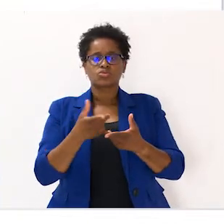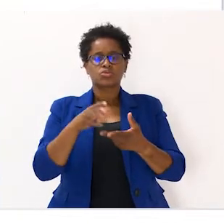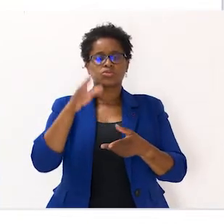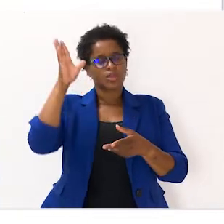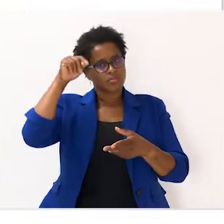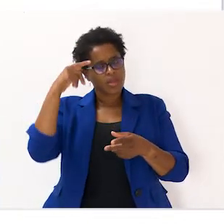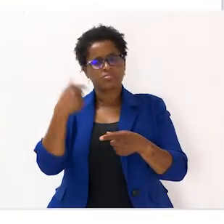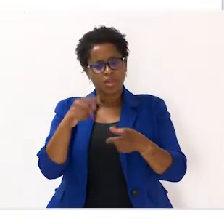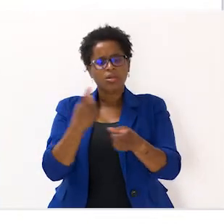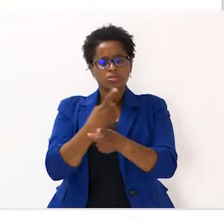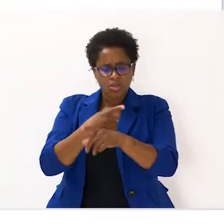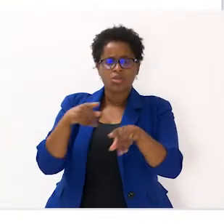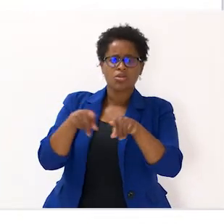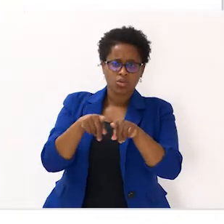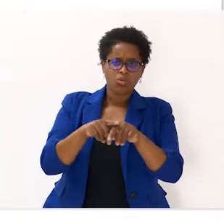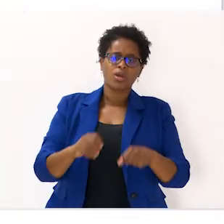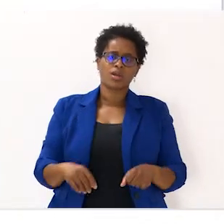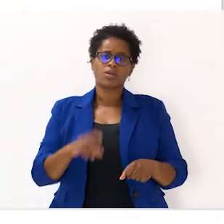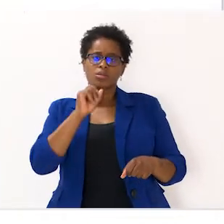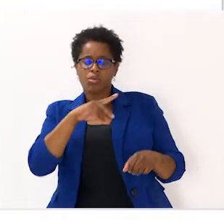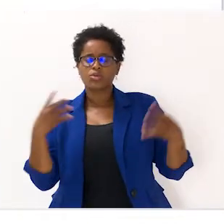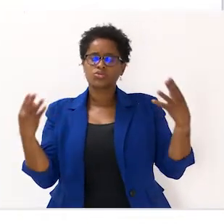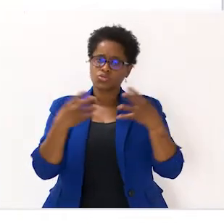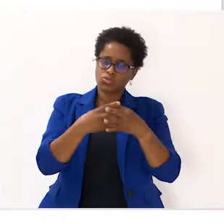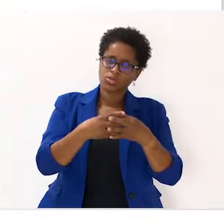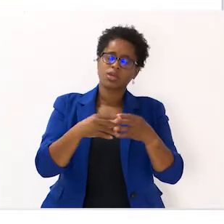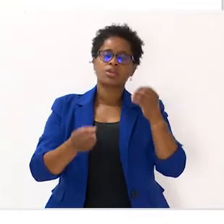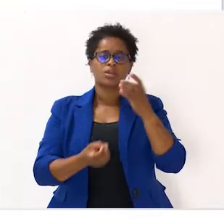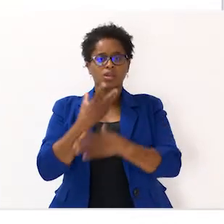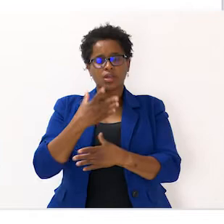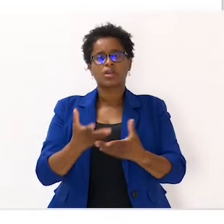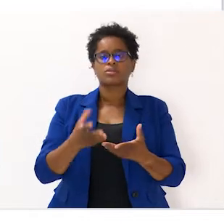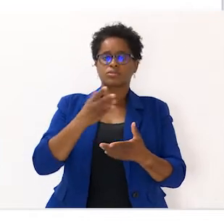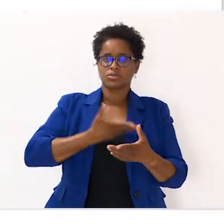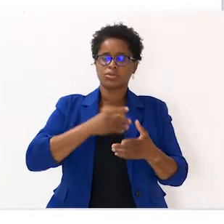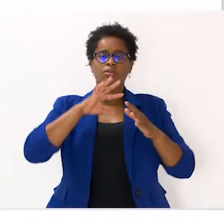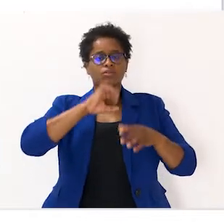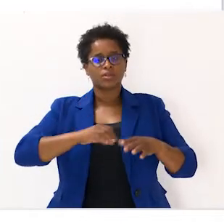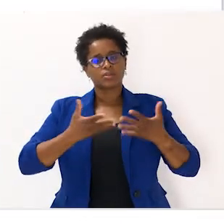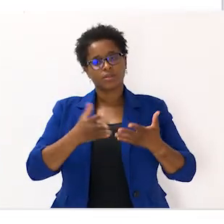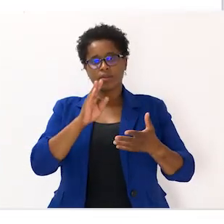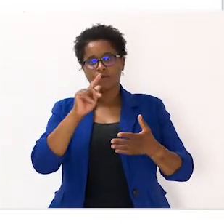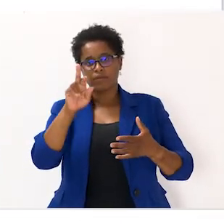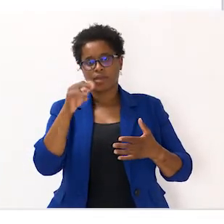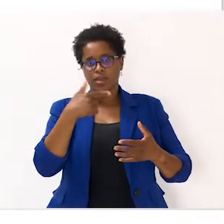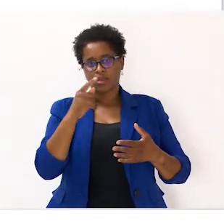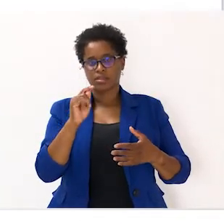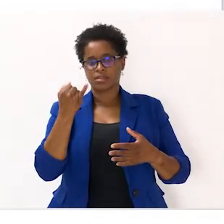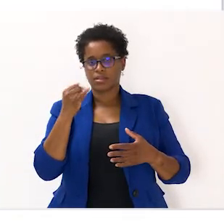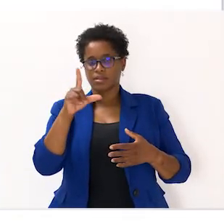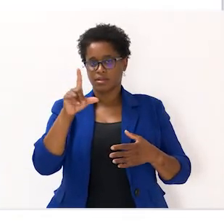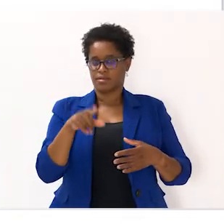apresentam características semelhantes que podem cruzar-se entre si, originando descendência fértil. Muito